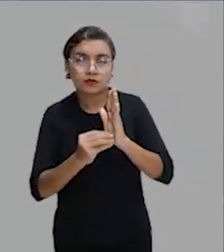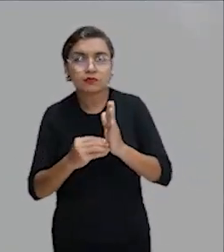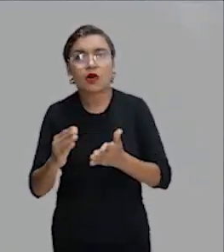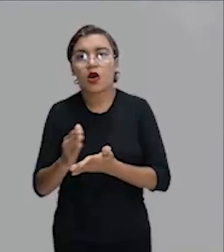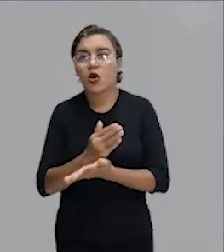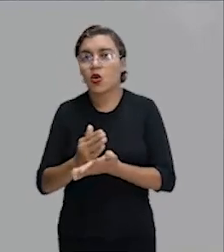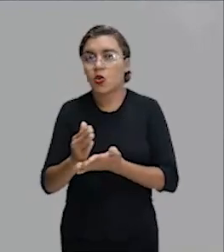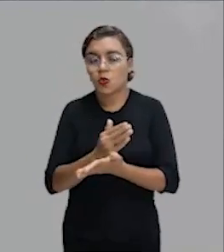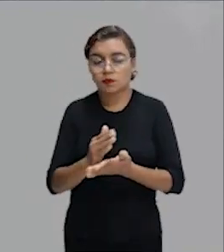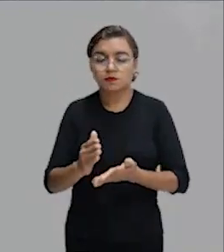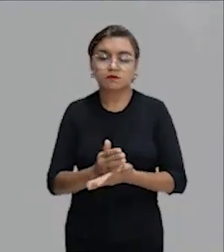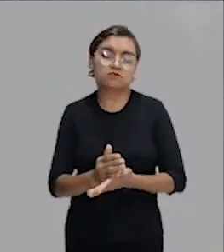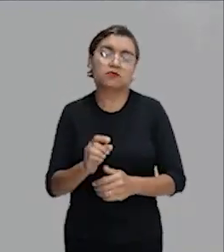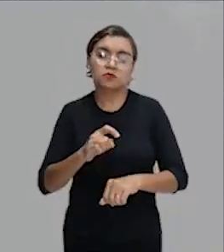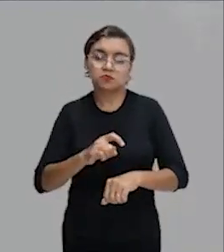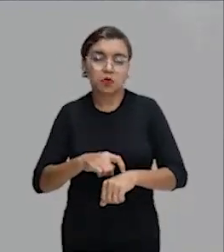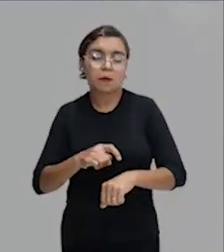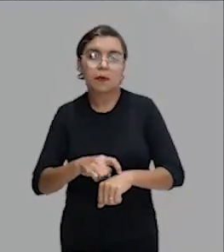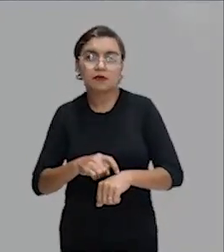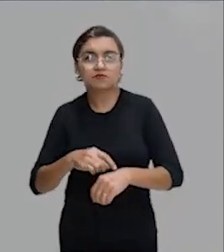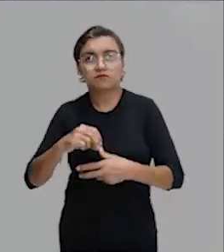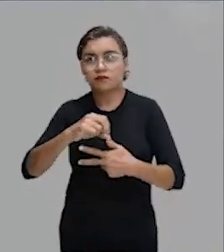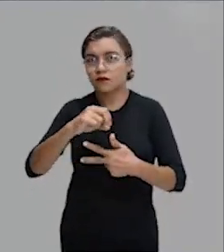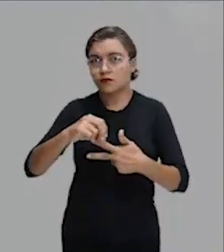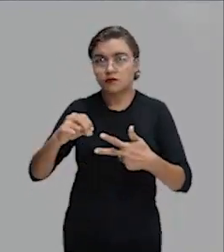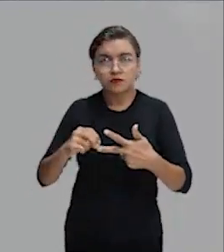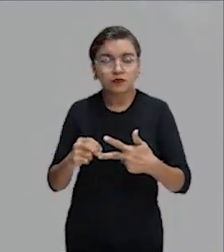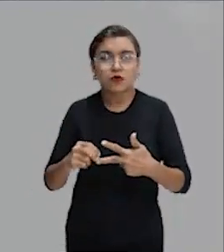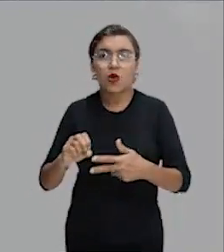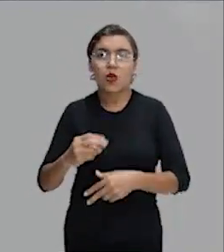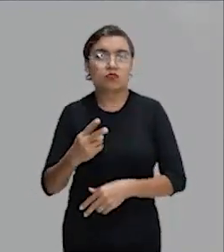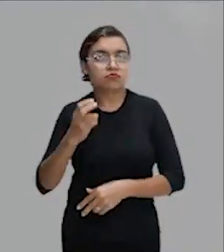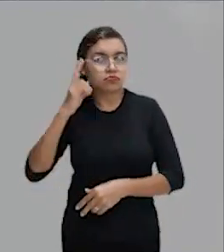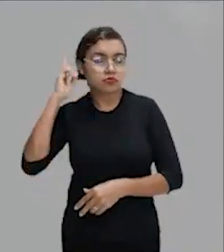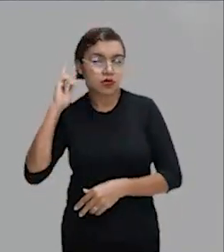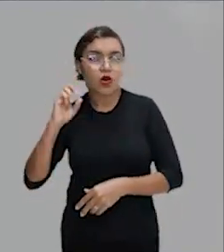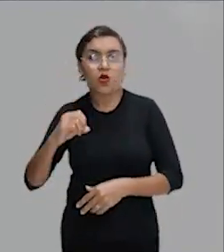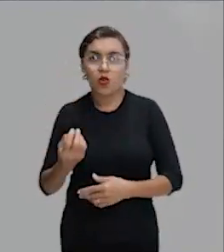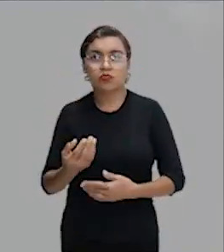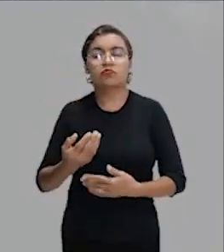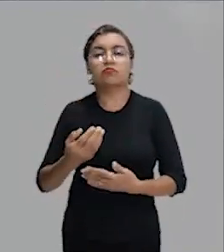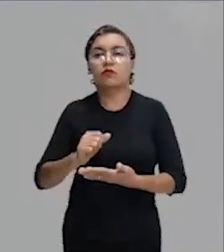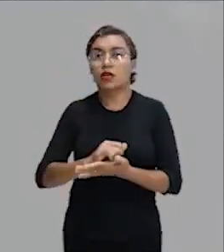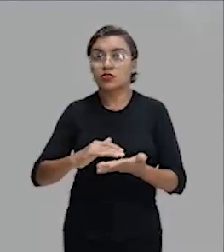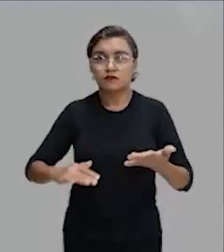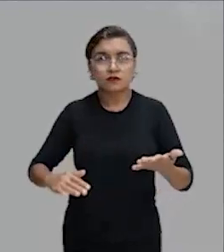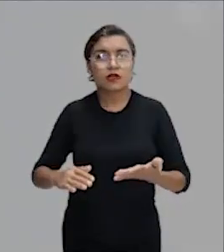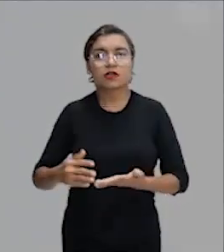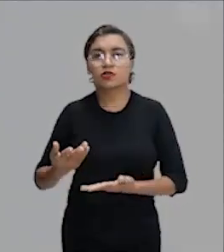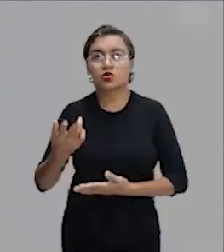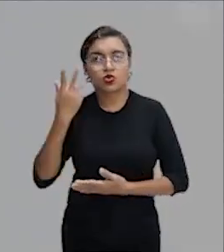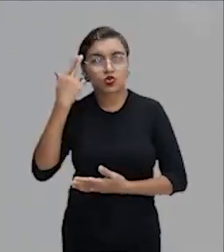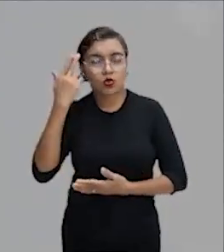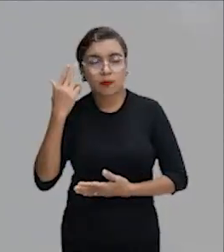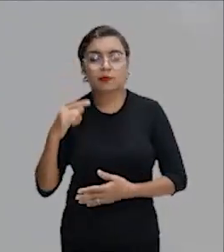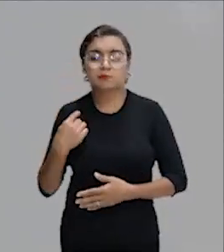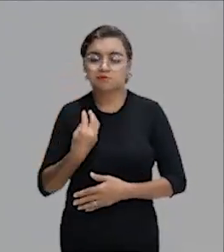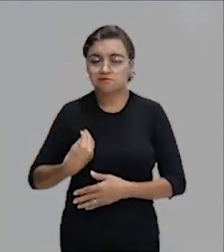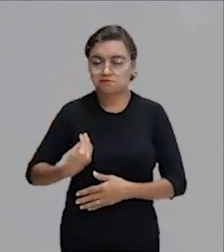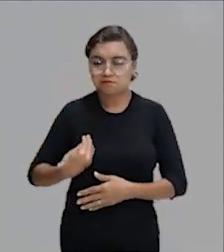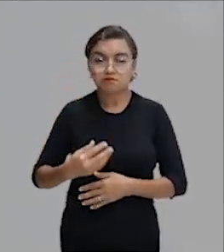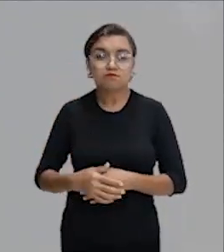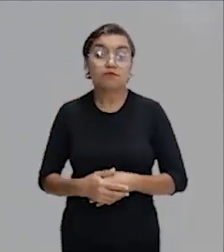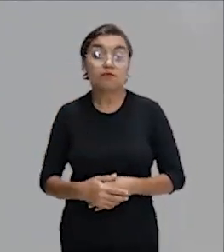algumas questões, seja de vestibular ou exercícios do dia a dia mesmo para a prática gramatical. Aqui eu coloco para vocês